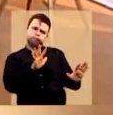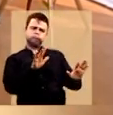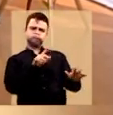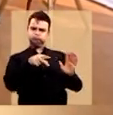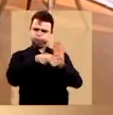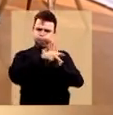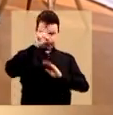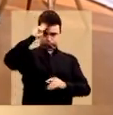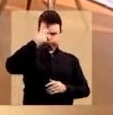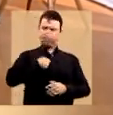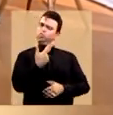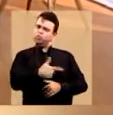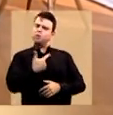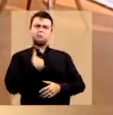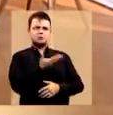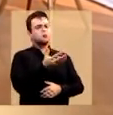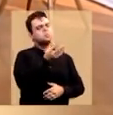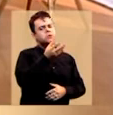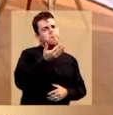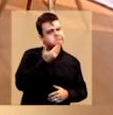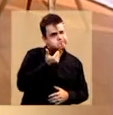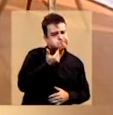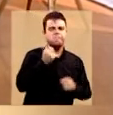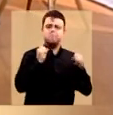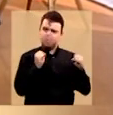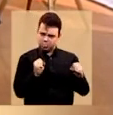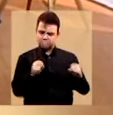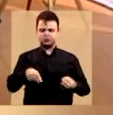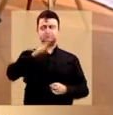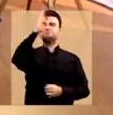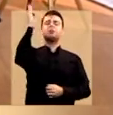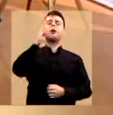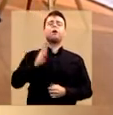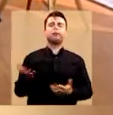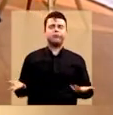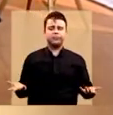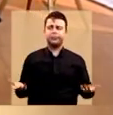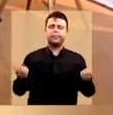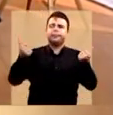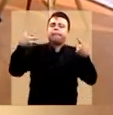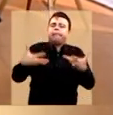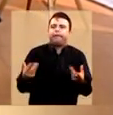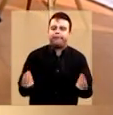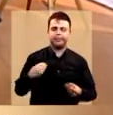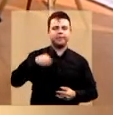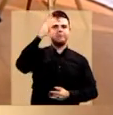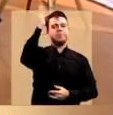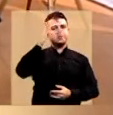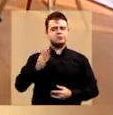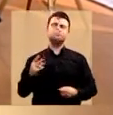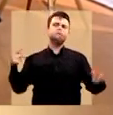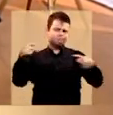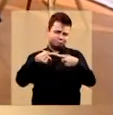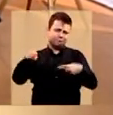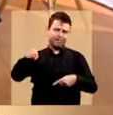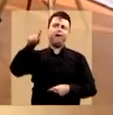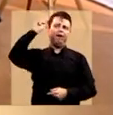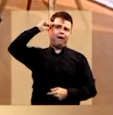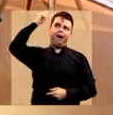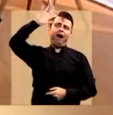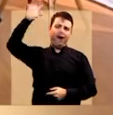crença ideológica, religiosa. Exato. Né? Então, ela faz parte. E no Brasil, a gente não tem como falar de Brasil se não falar disso,